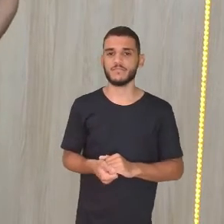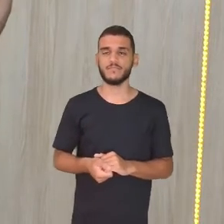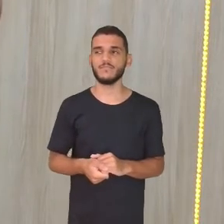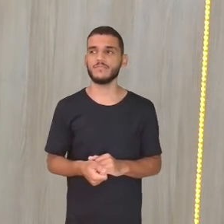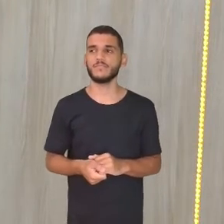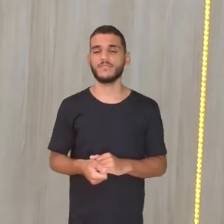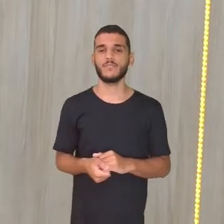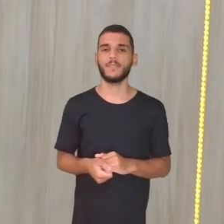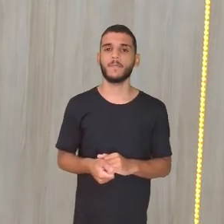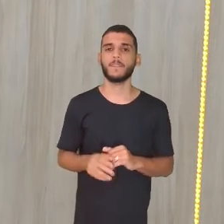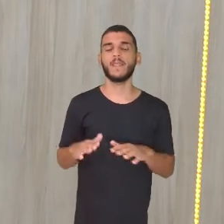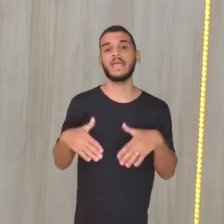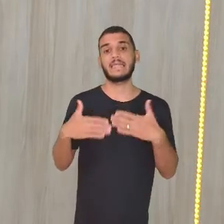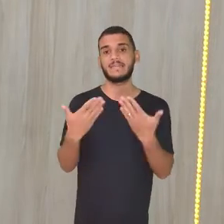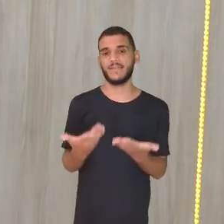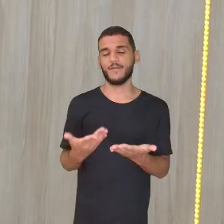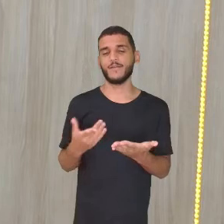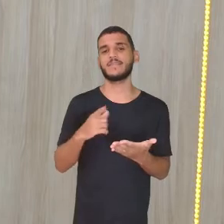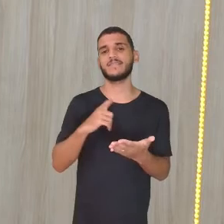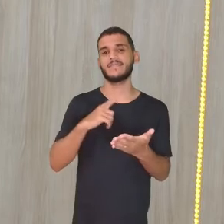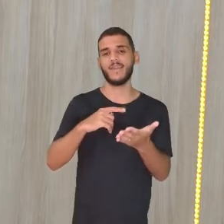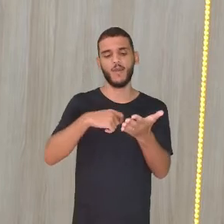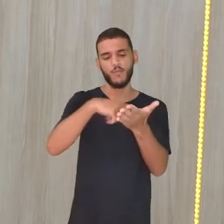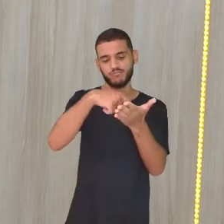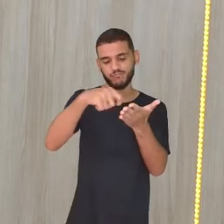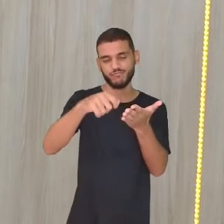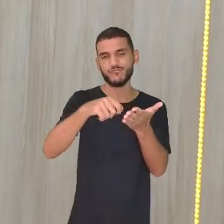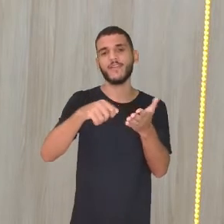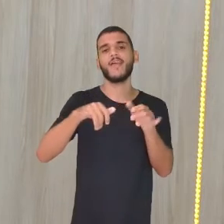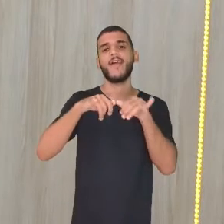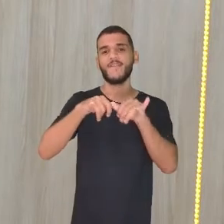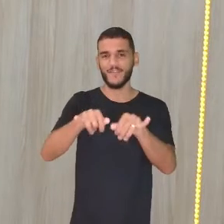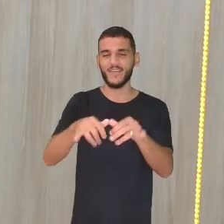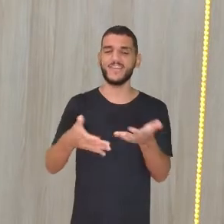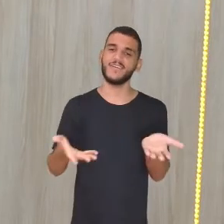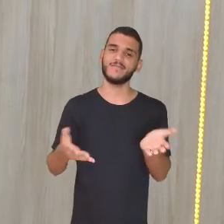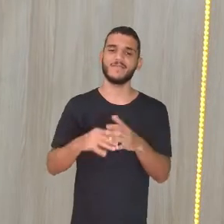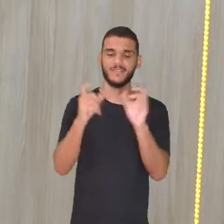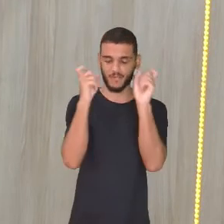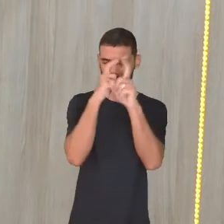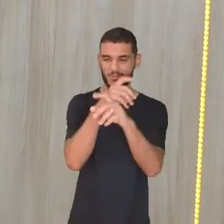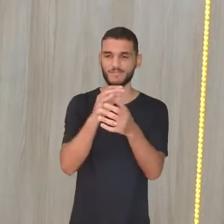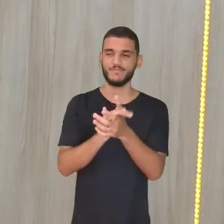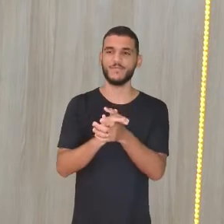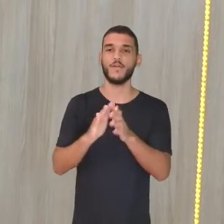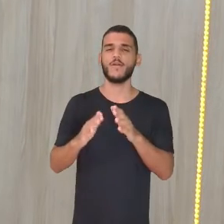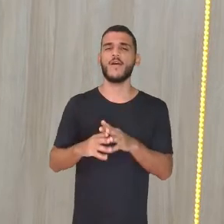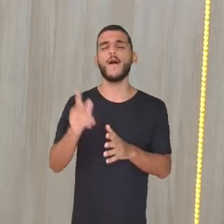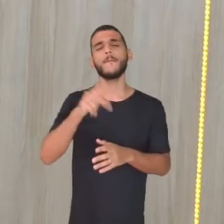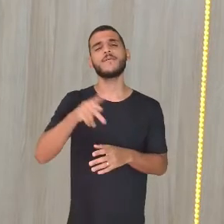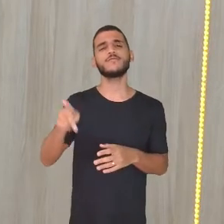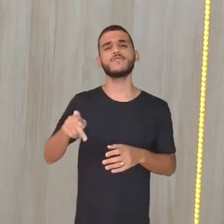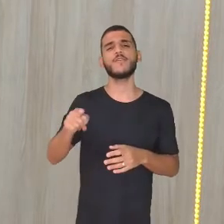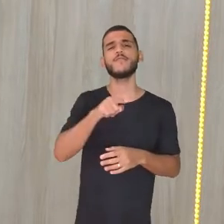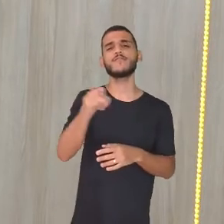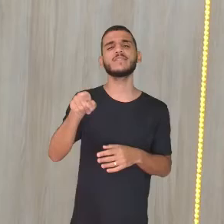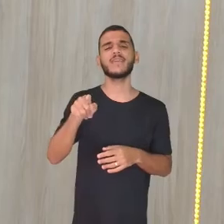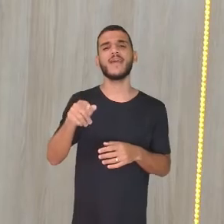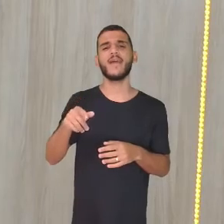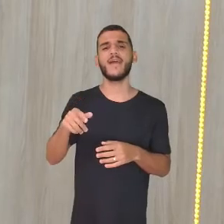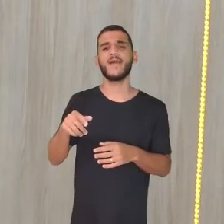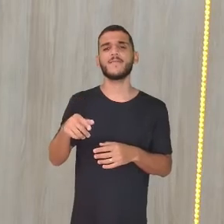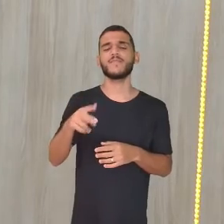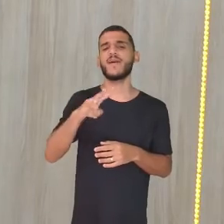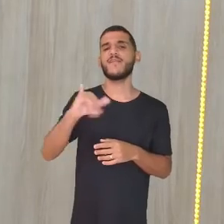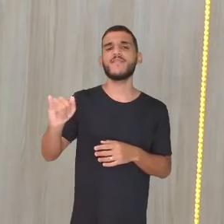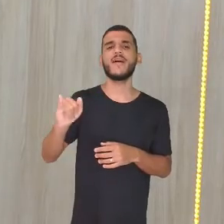fosse numa lista de feira, né? Eita. Aí o bicho pega. Ricardinho, quando tu vai fazer feira, tu vai e